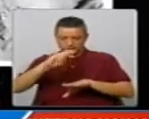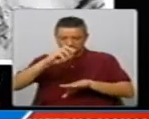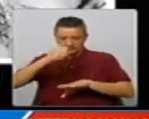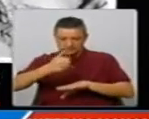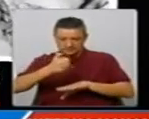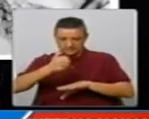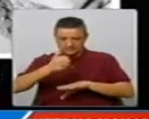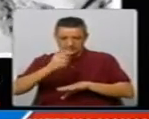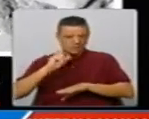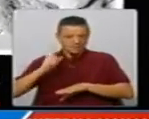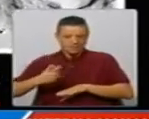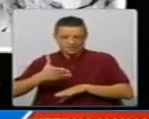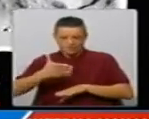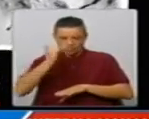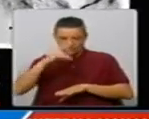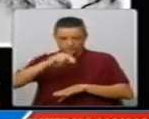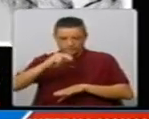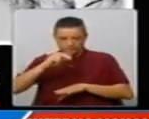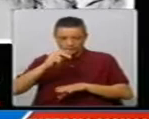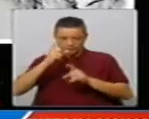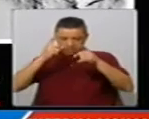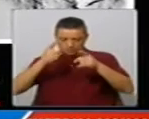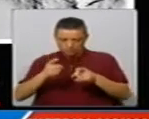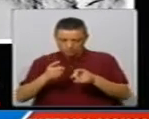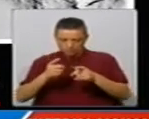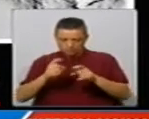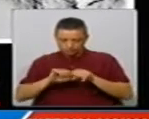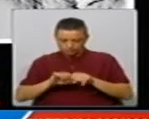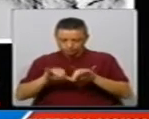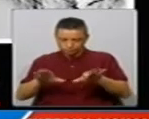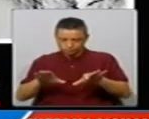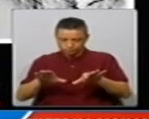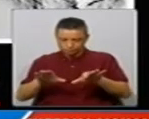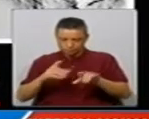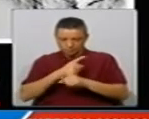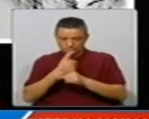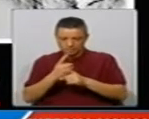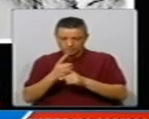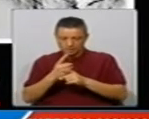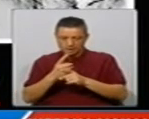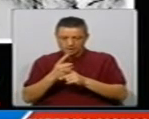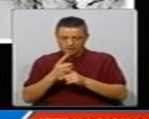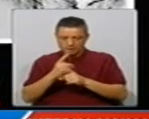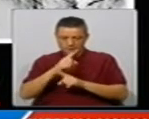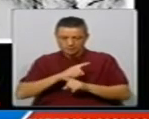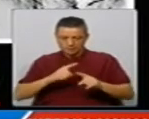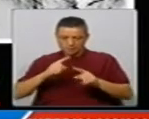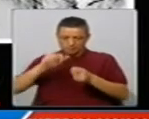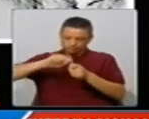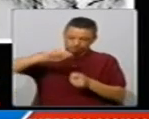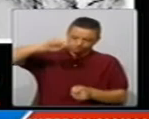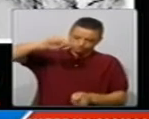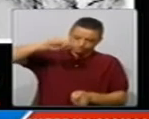8h35 do dia 12 de novembro, a Rosetta vai largar, digamos assim, este lander, o Philae, a uma altitude de